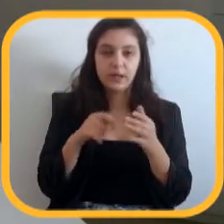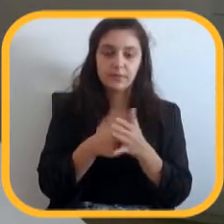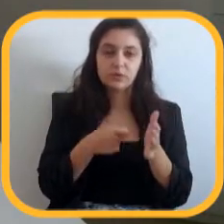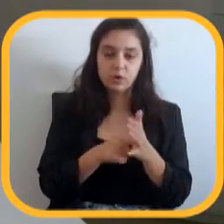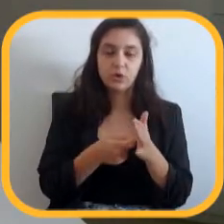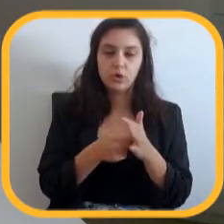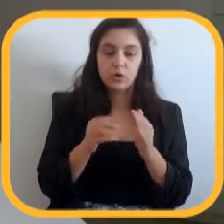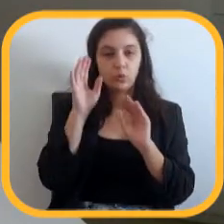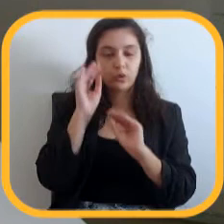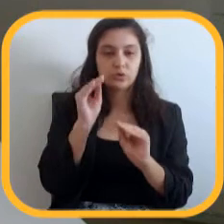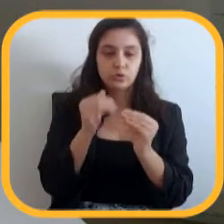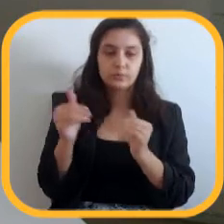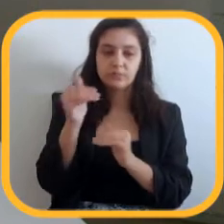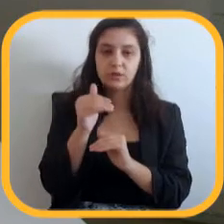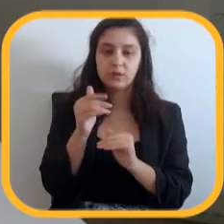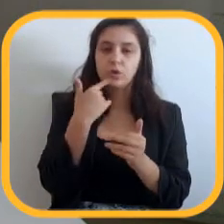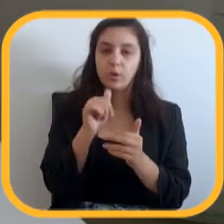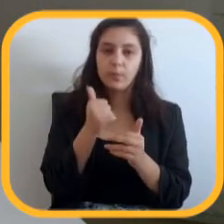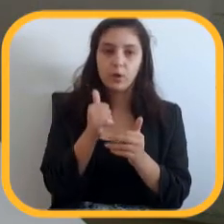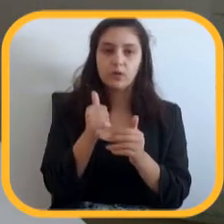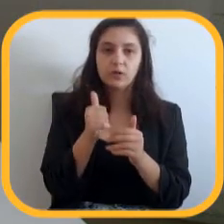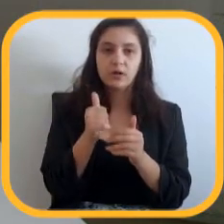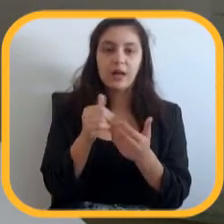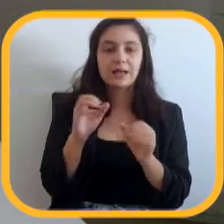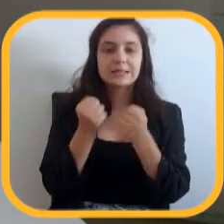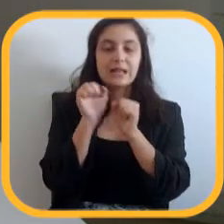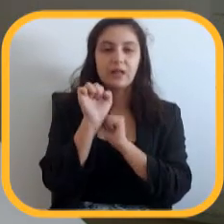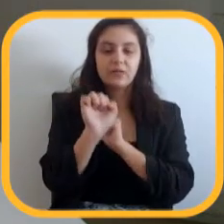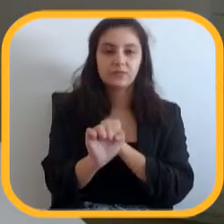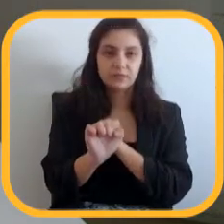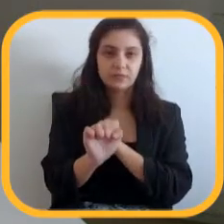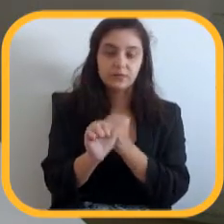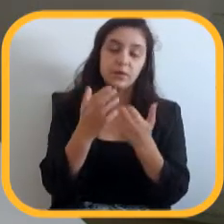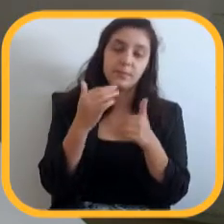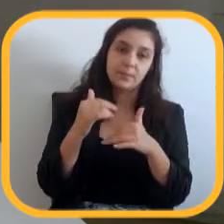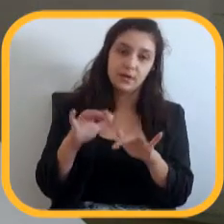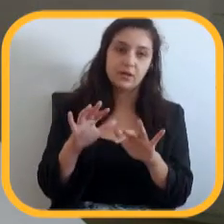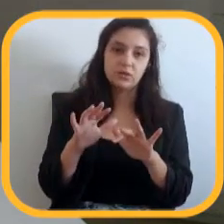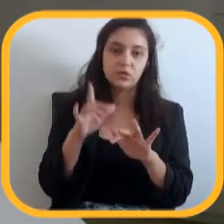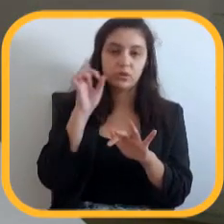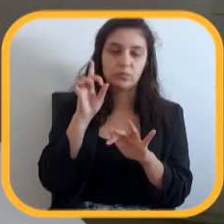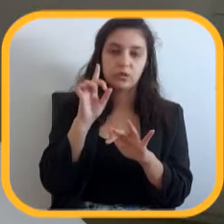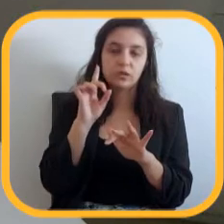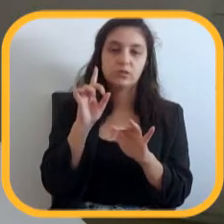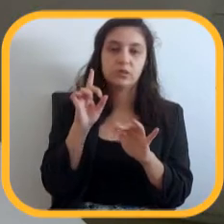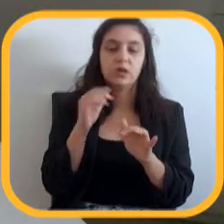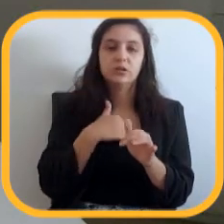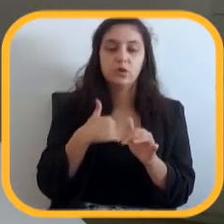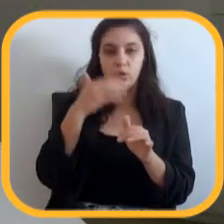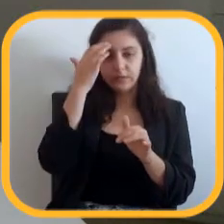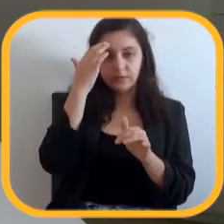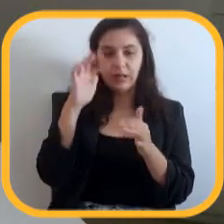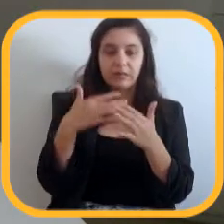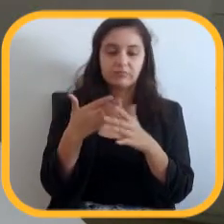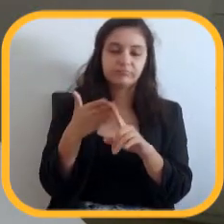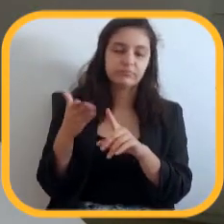impressão no ensino superior não devem ser a causa da tua ansiedade. Apesar de importante, a saúde mental